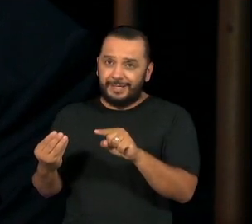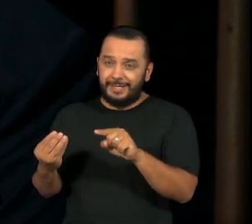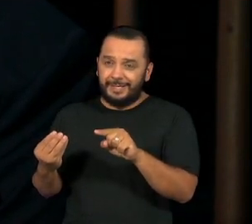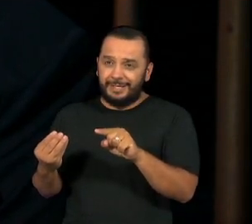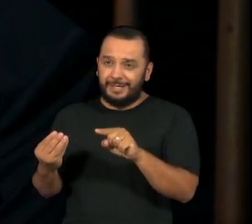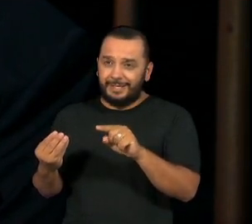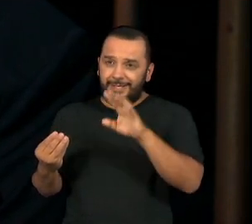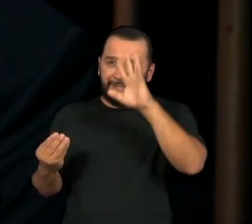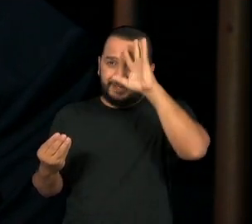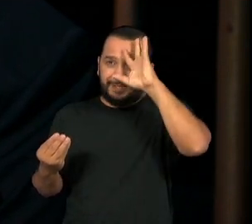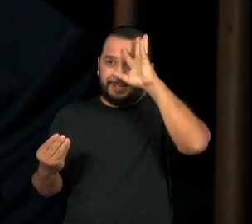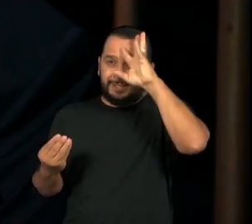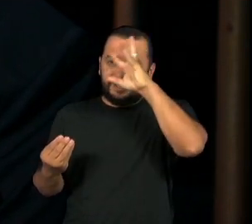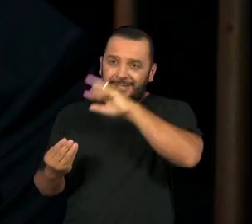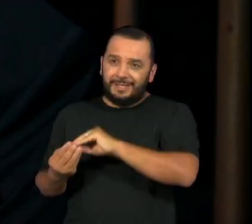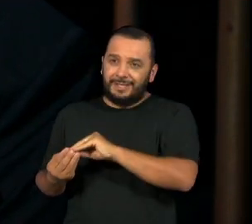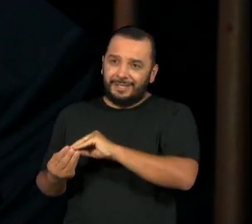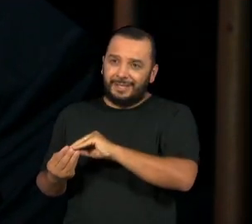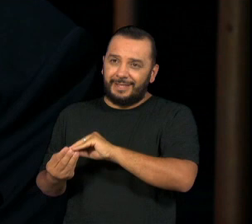entender